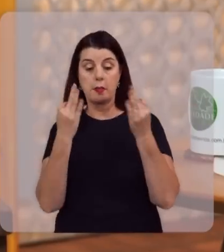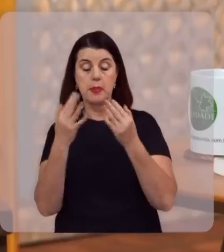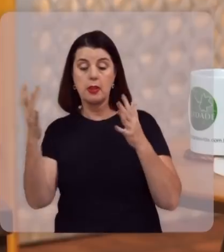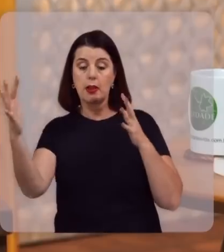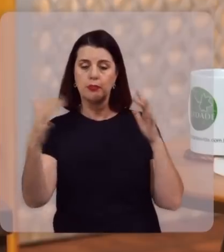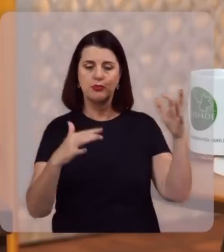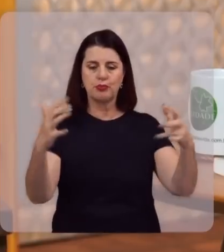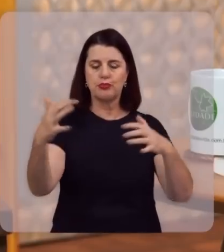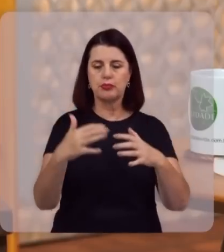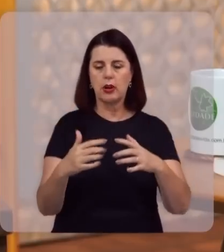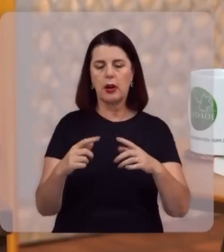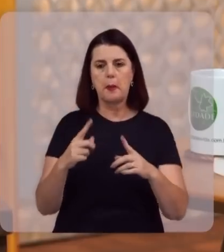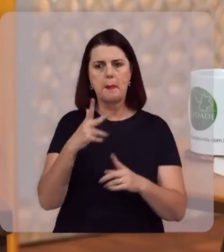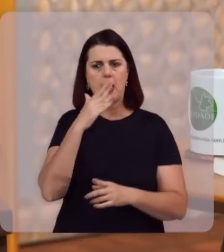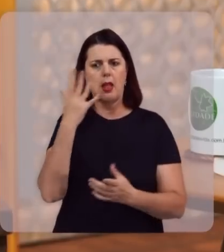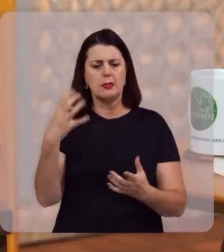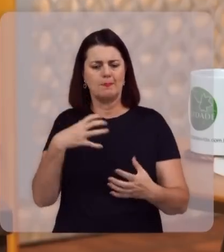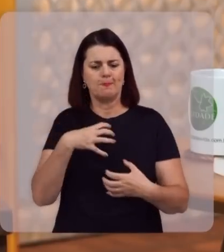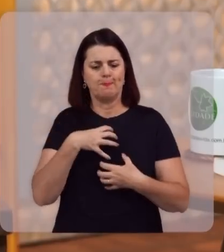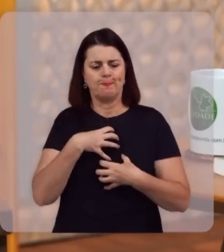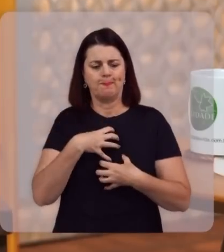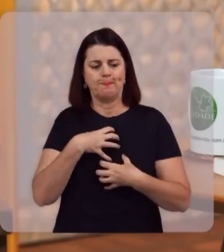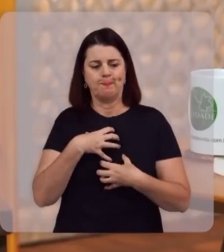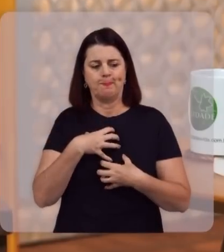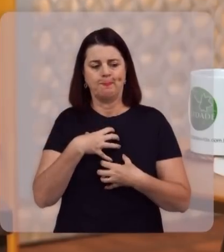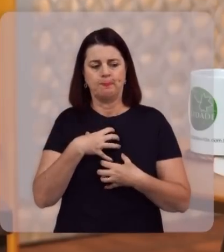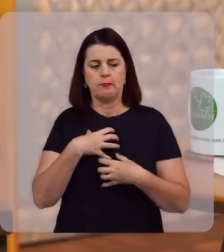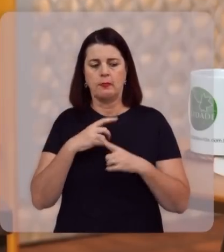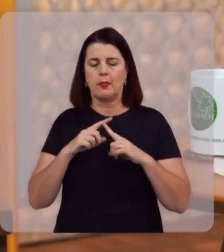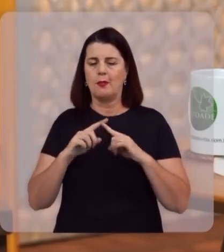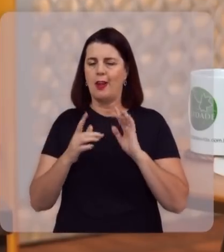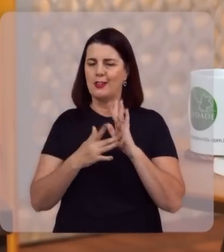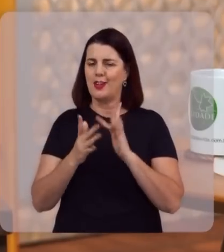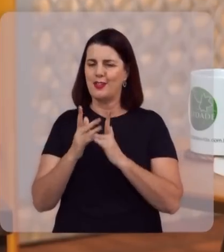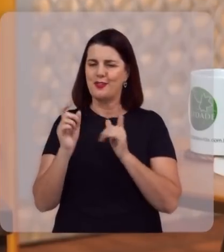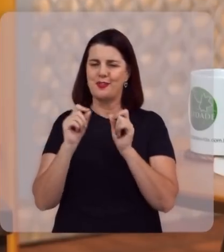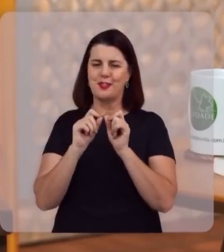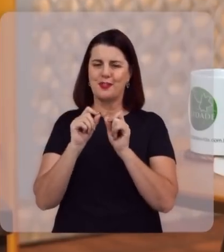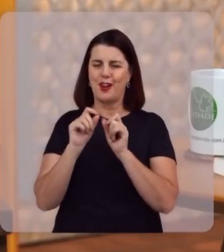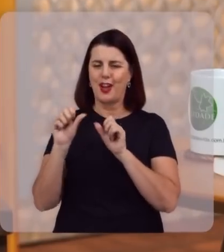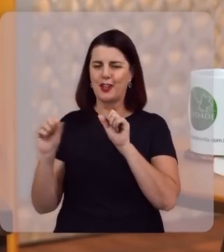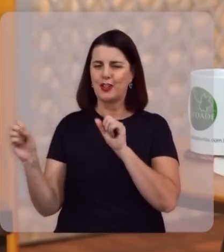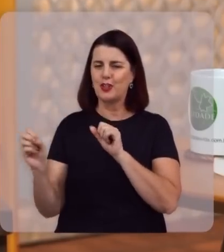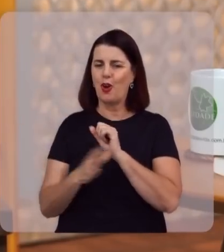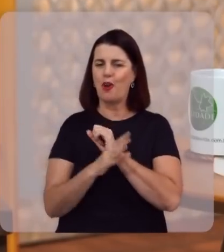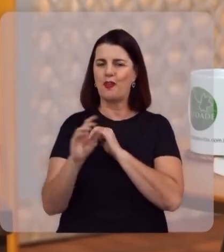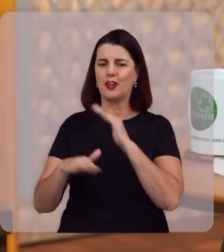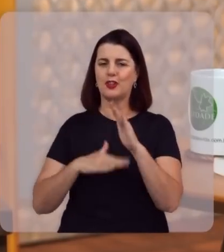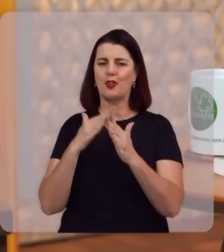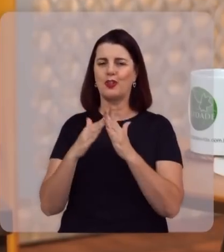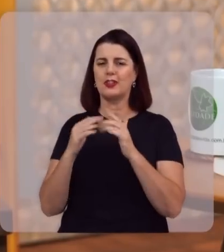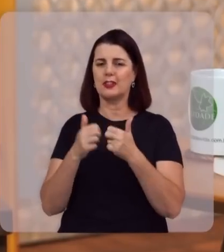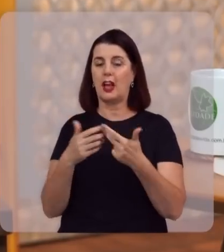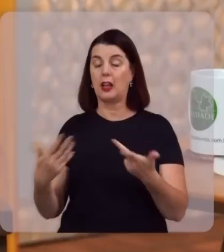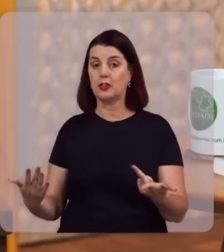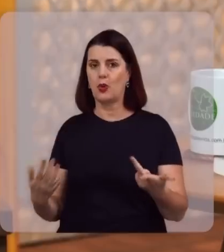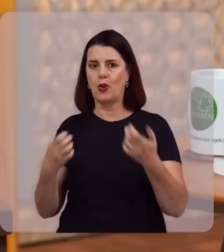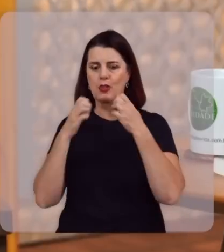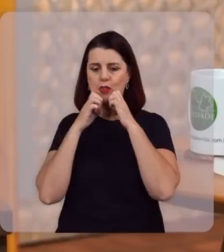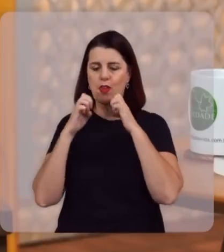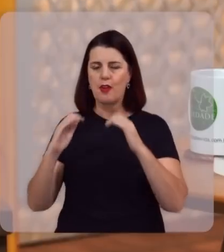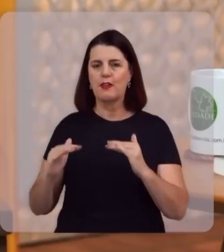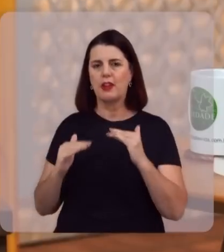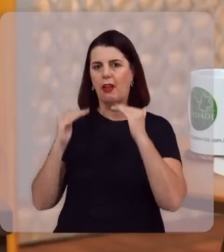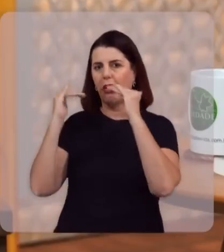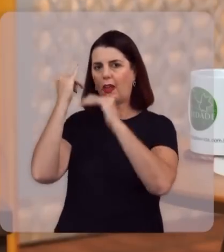carga acaba vindo à tona. Mas nós acreditamos que Jesus ele faz nova todas as coisas, que ele transforma, né? Que o Evangelho